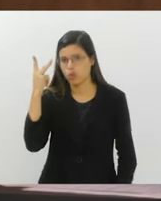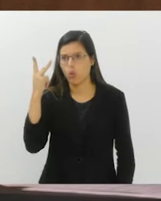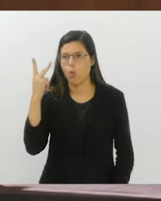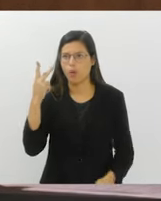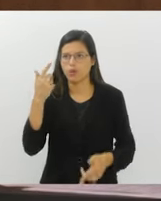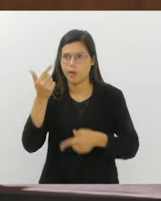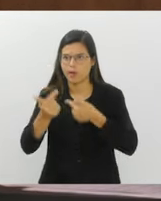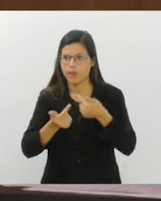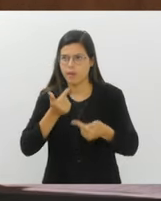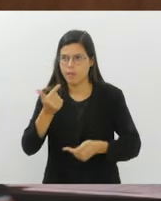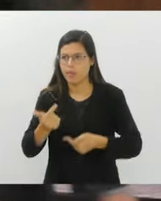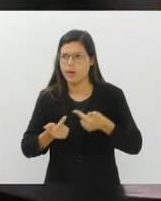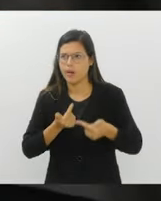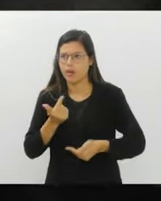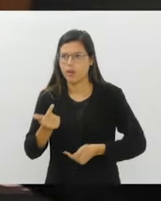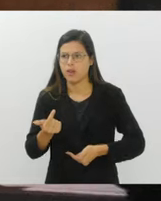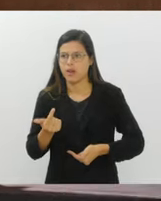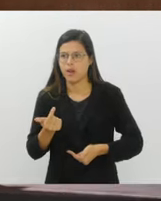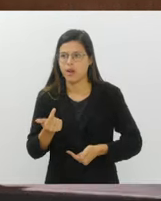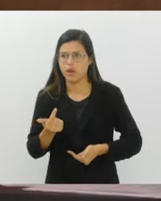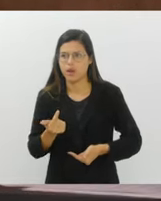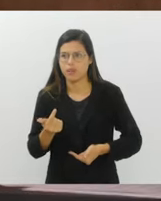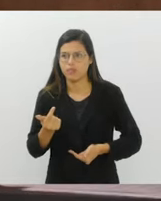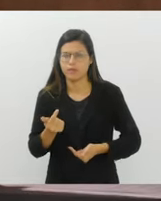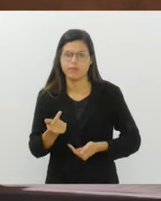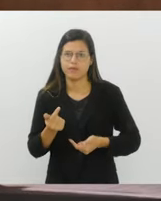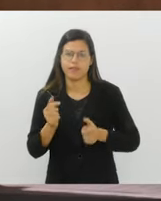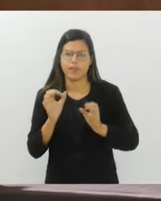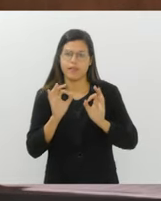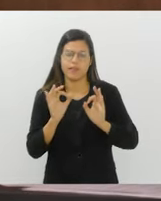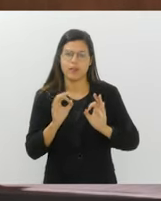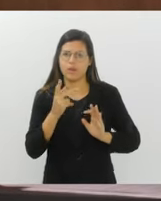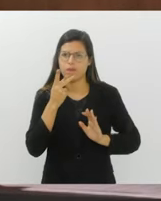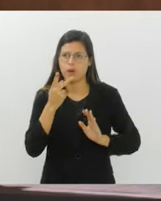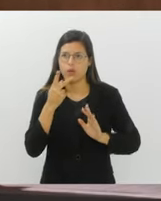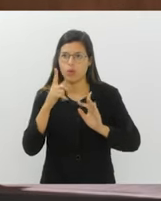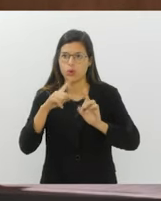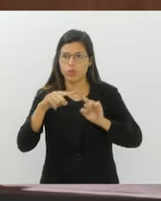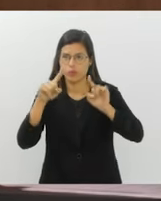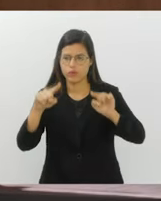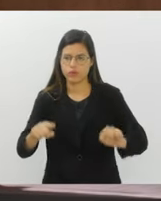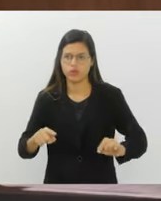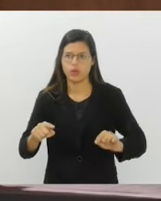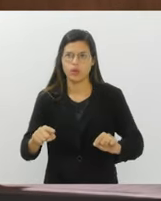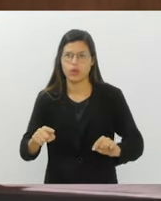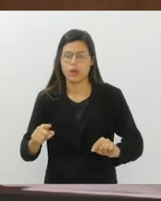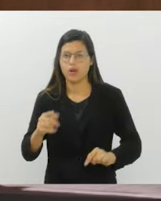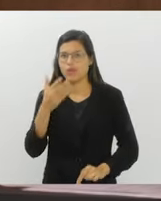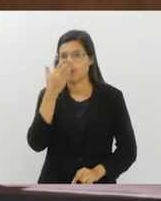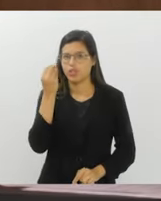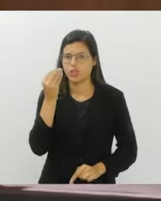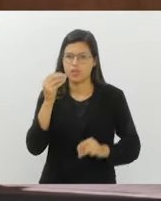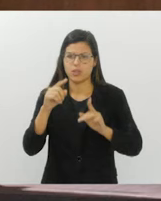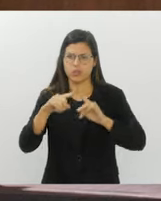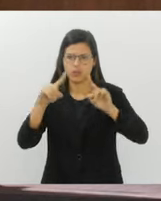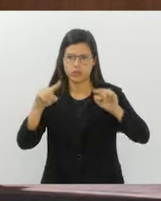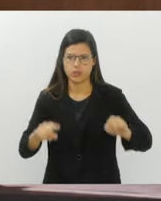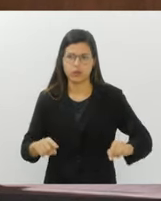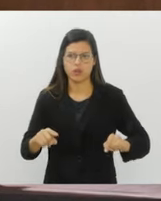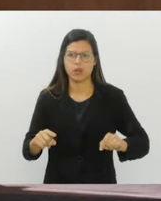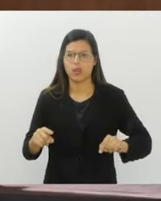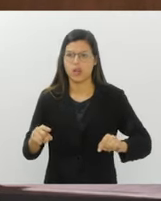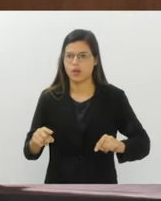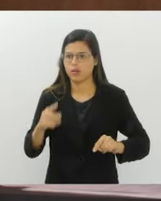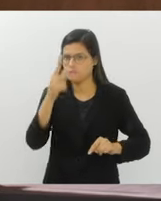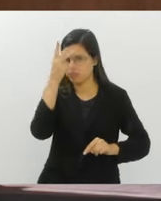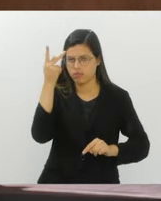E ninguém falou dos operários. Não esqueceram os operários. Ninguém fala